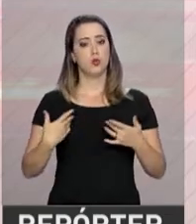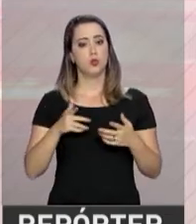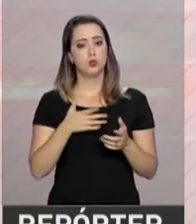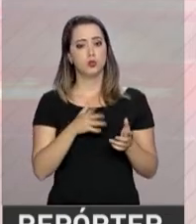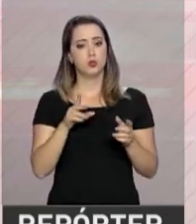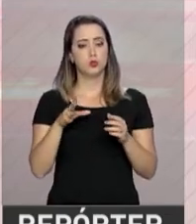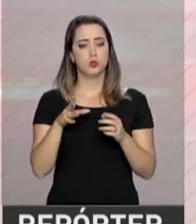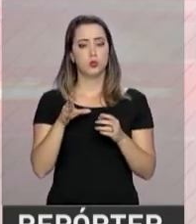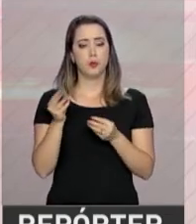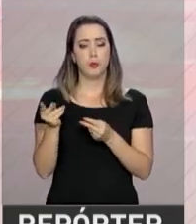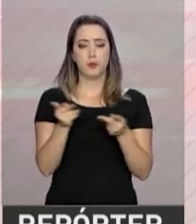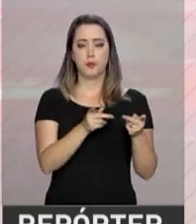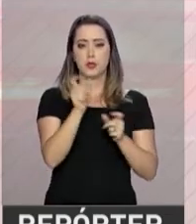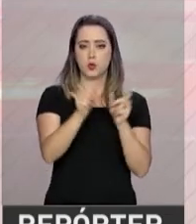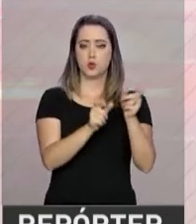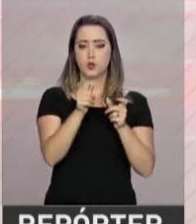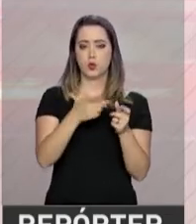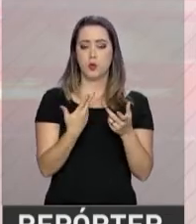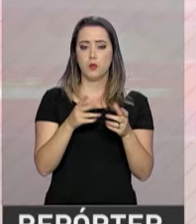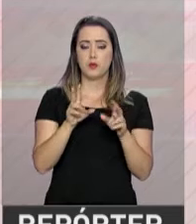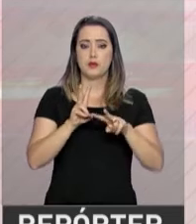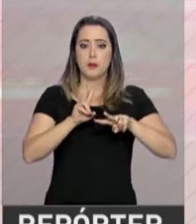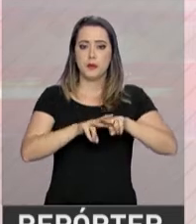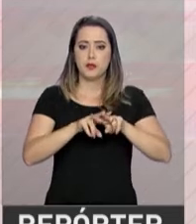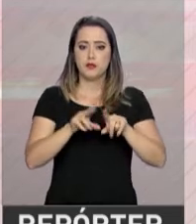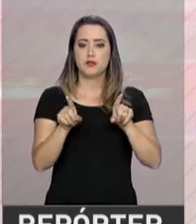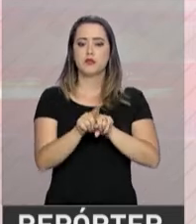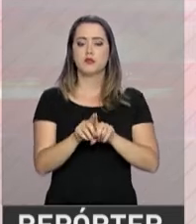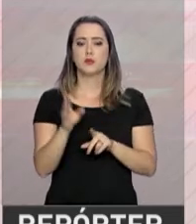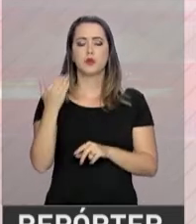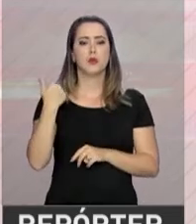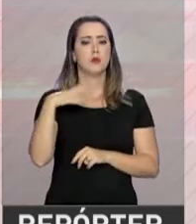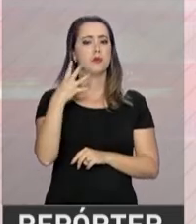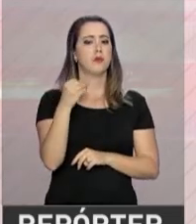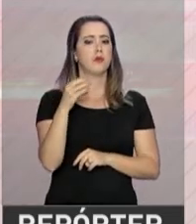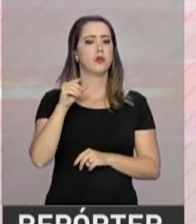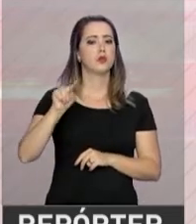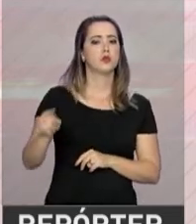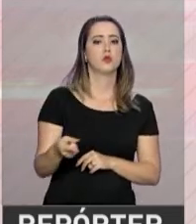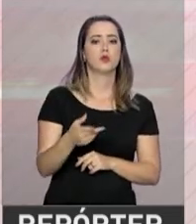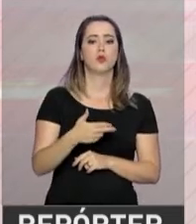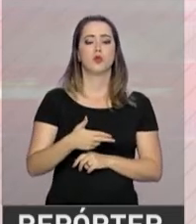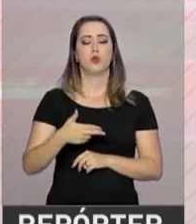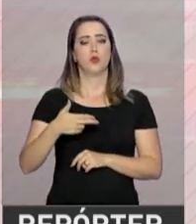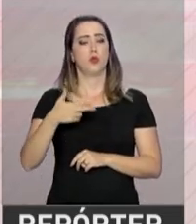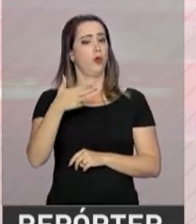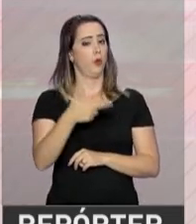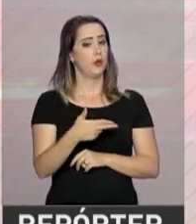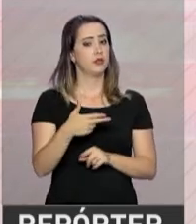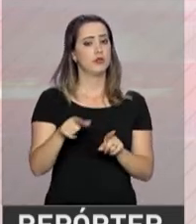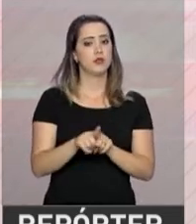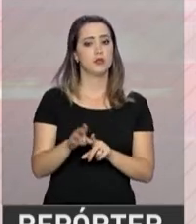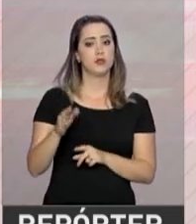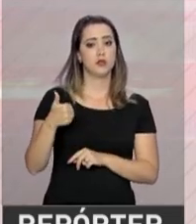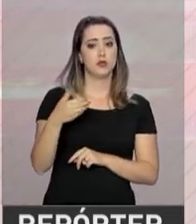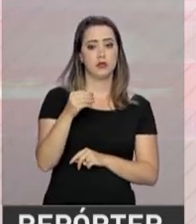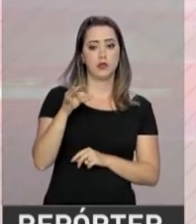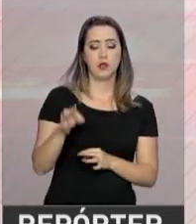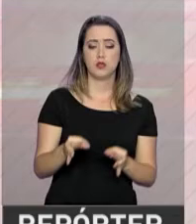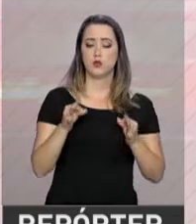2500 pessoas detidas mais de 400 armas e 10 toneladas de drogas apreendidas